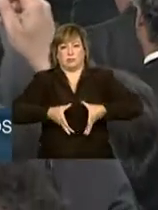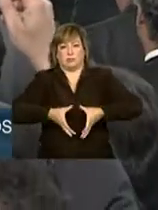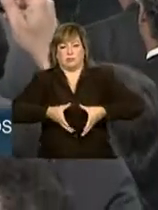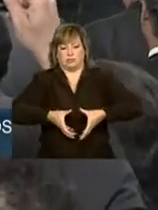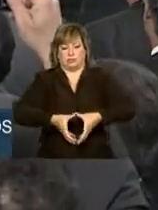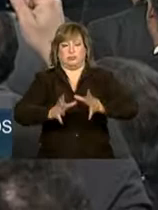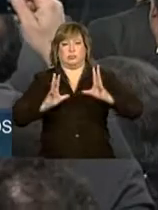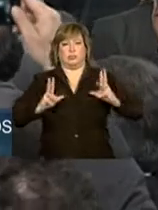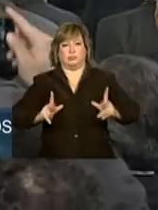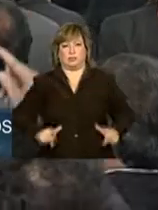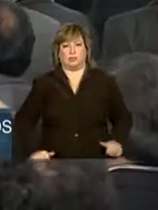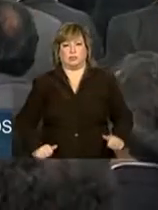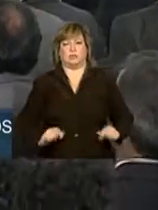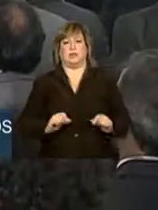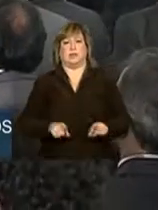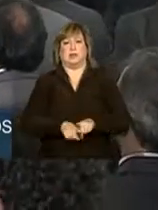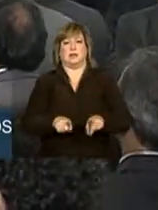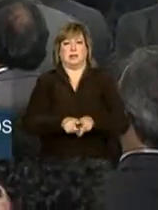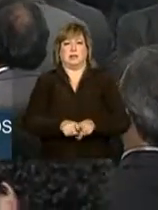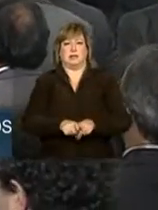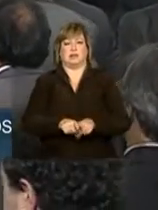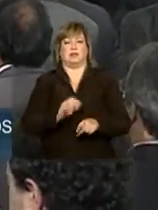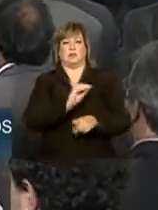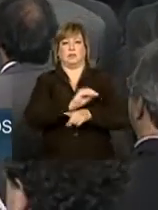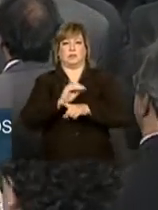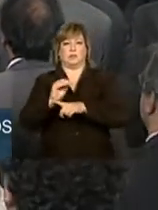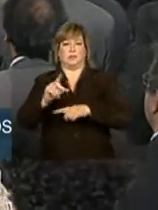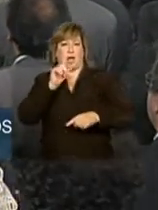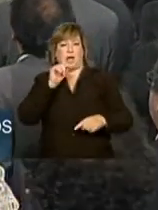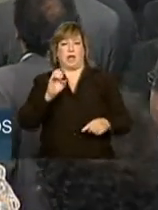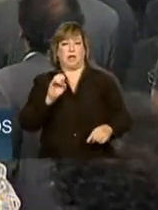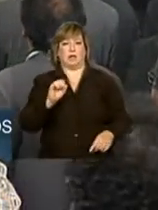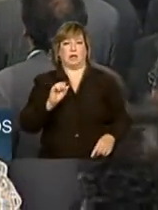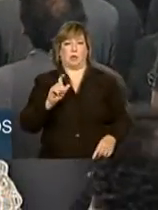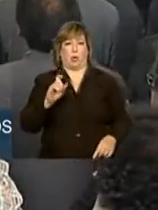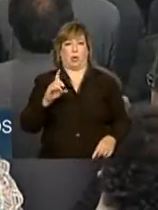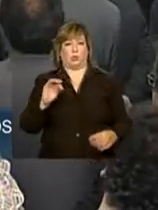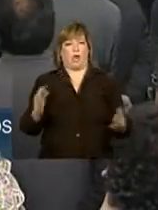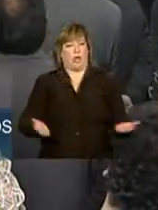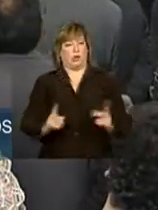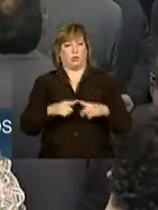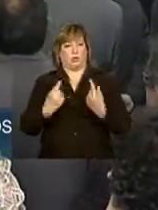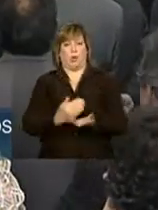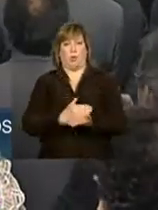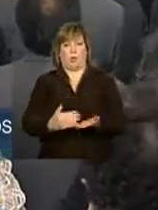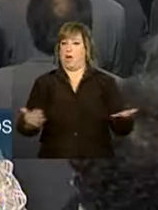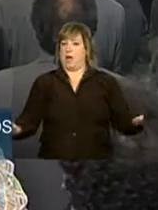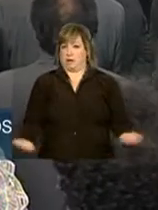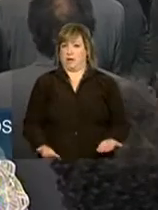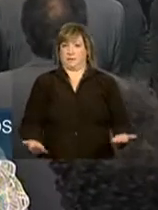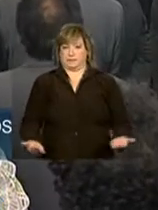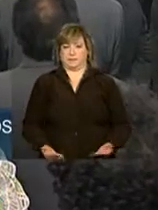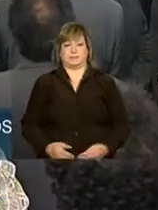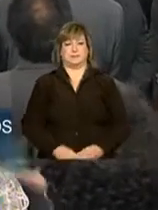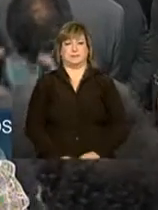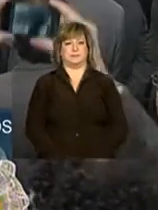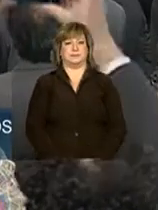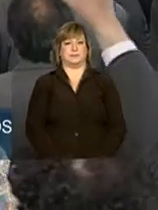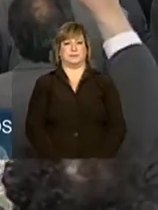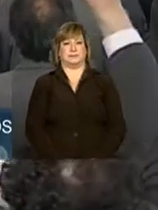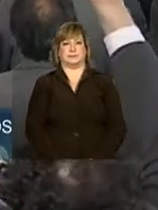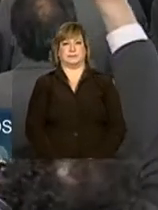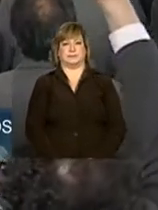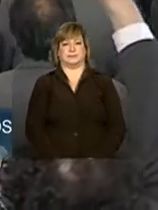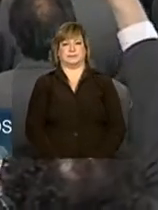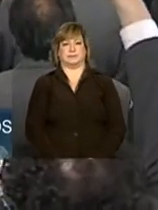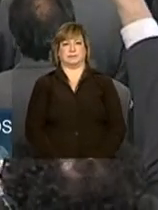águas pluviais, rede de abastecimento de água e esgoto. Vamos acompanhar a cerimônia que começa neste momento.